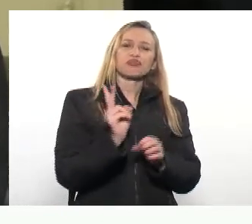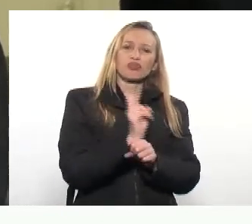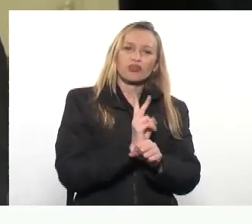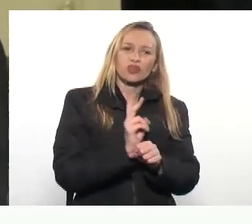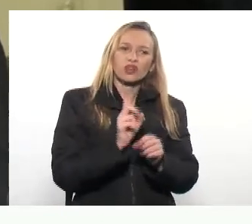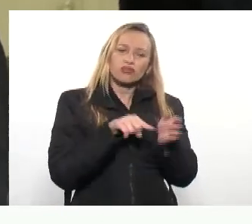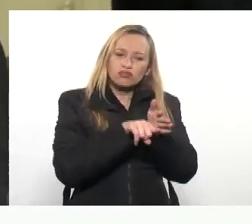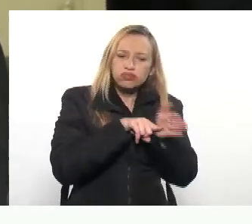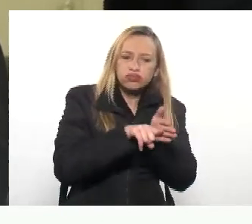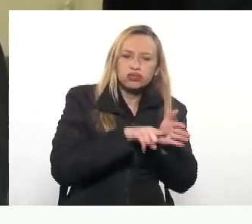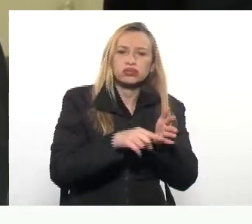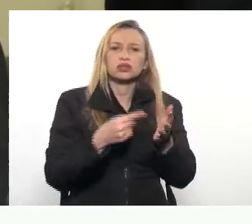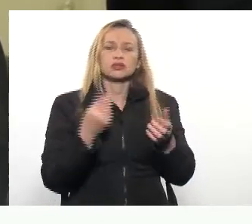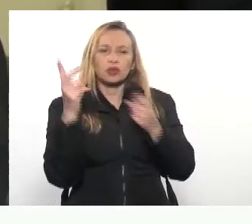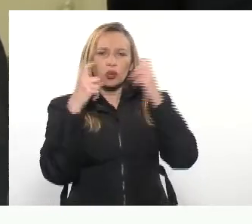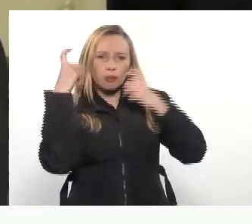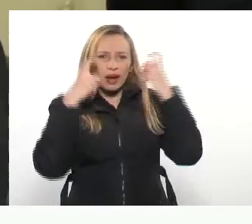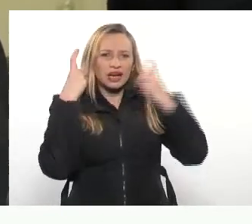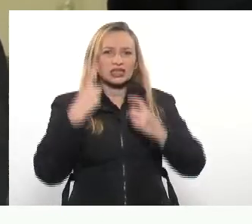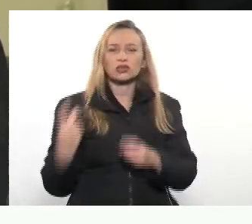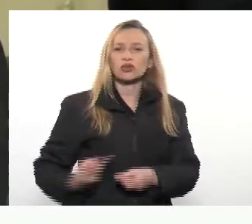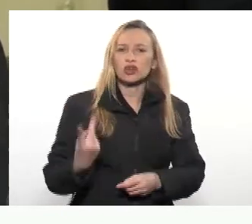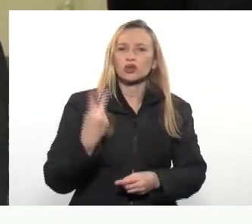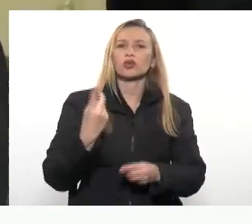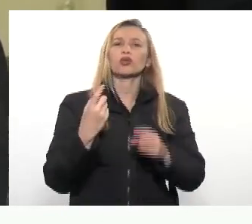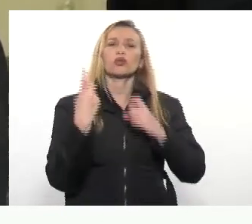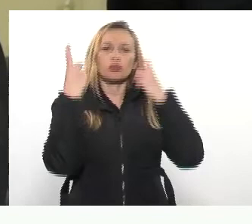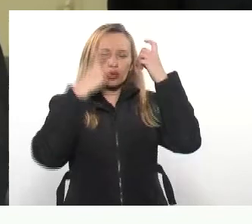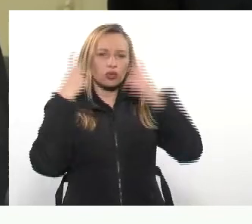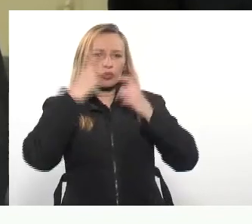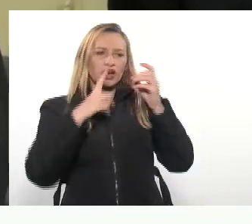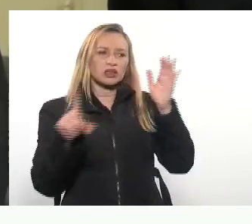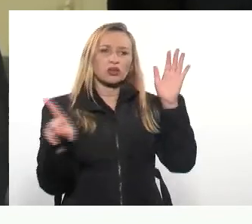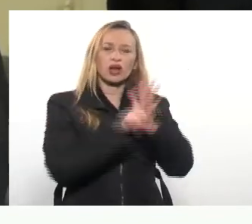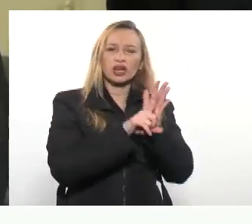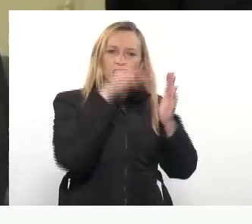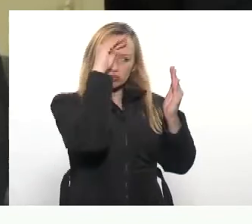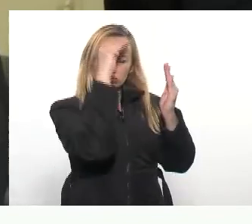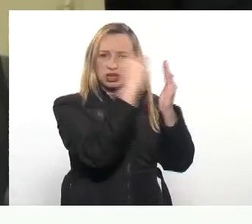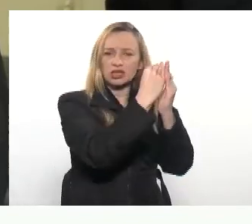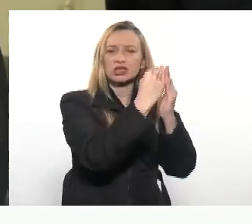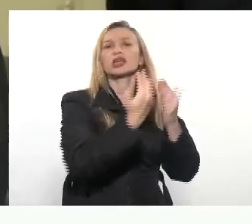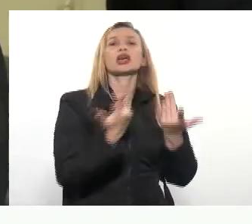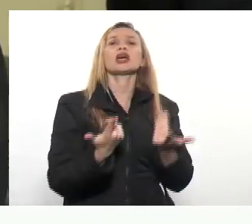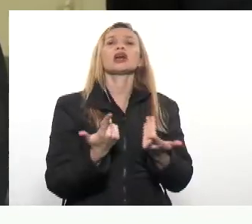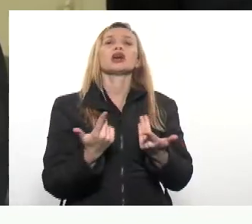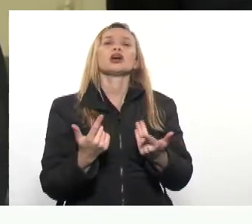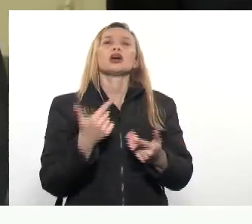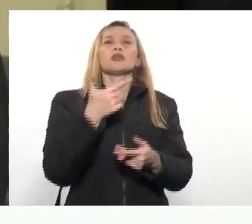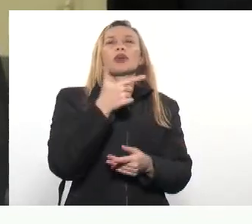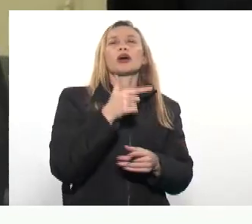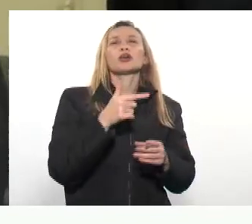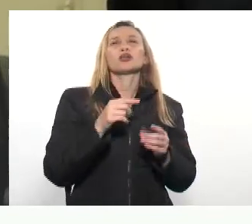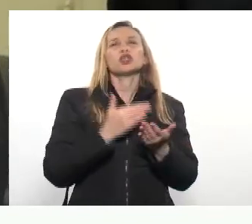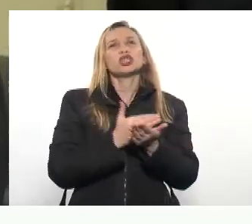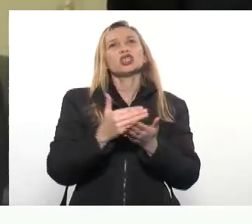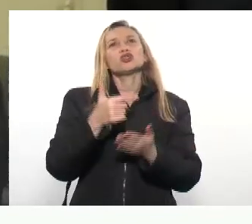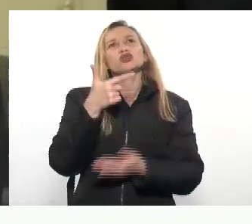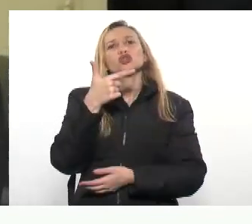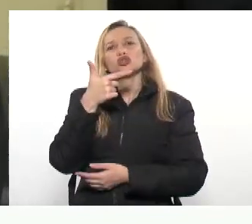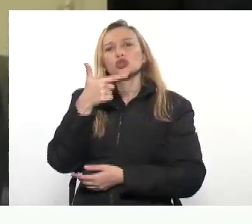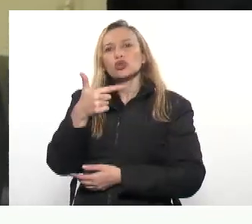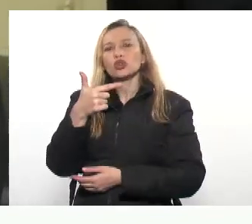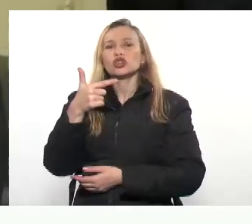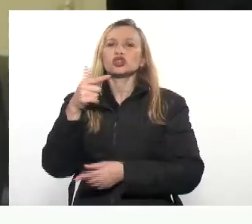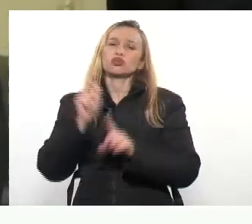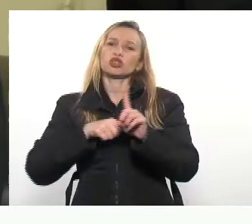com a modicidade tarifária, está preocupada com a legislação vigente, e que, a partir de 2 de outubro, com a audiência pública,